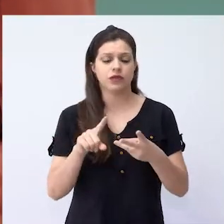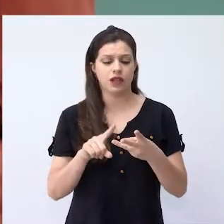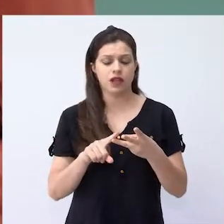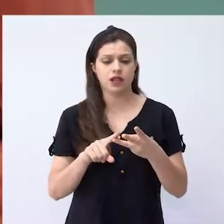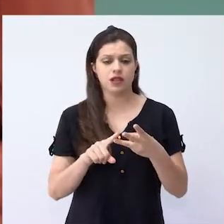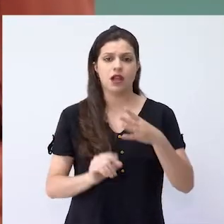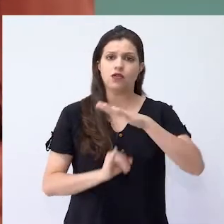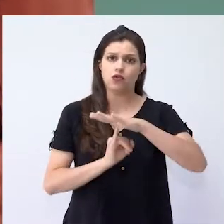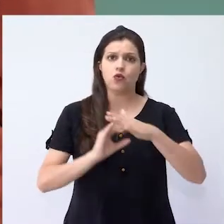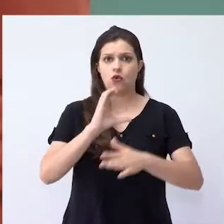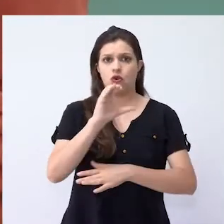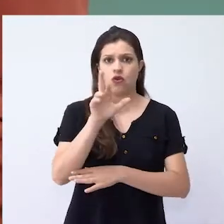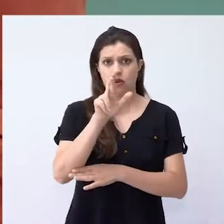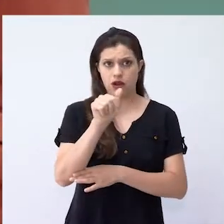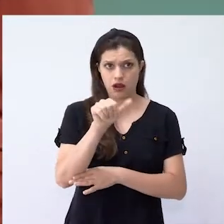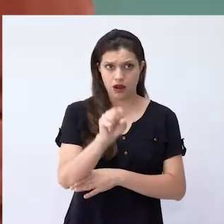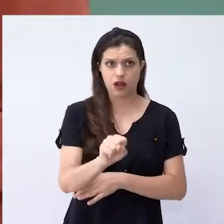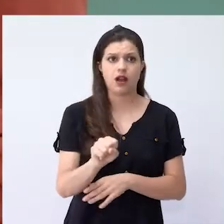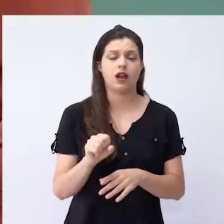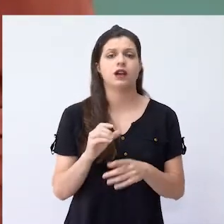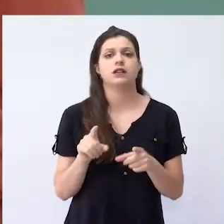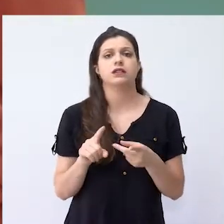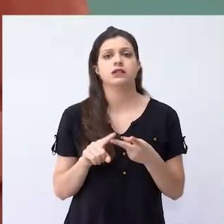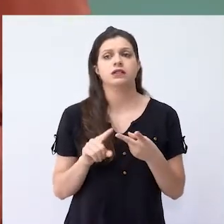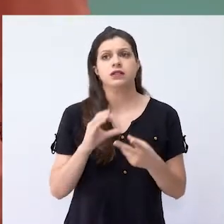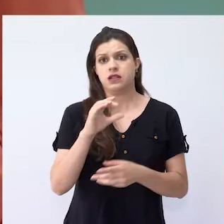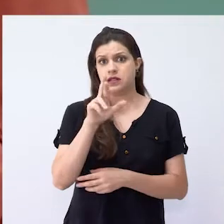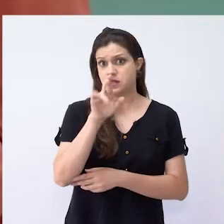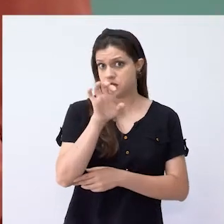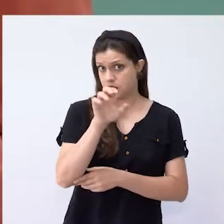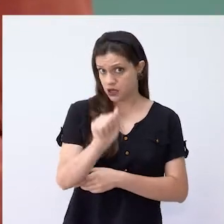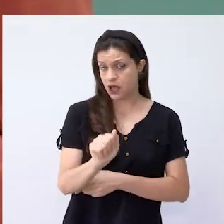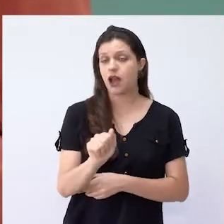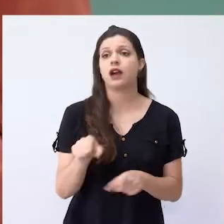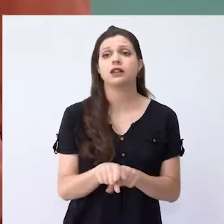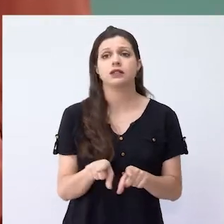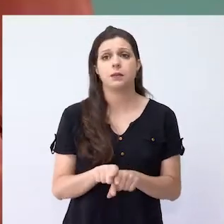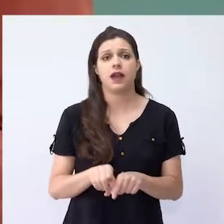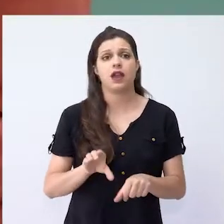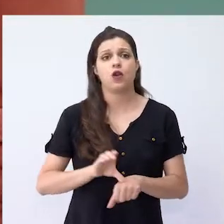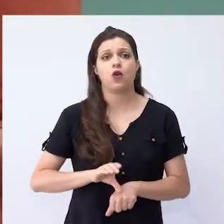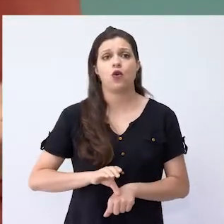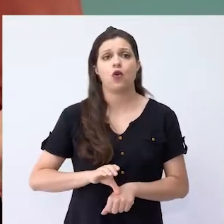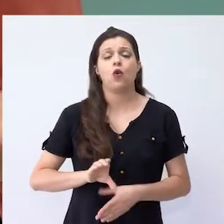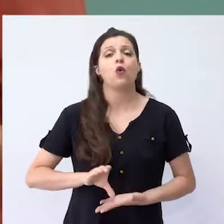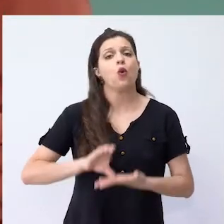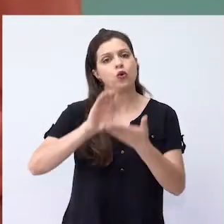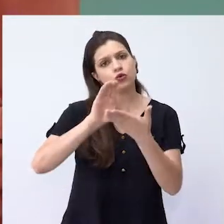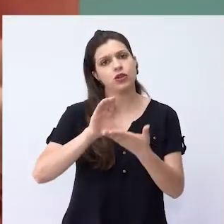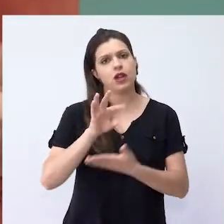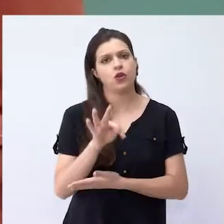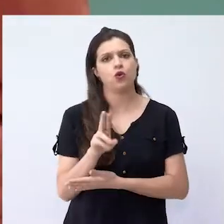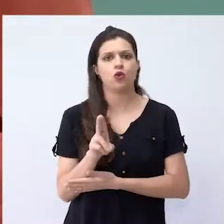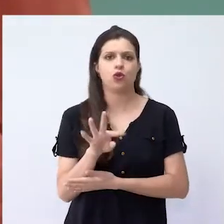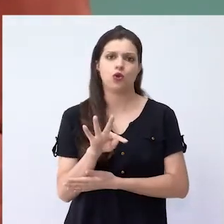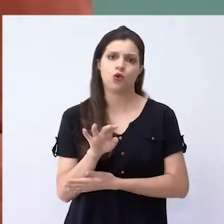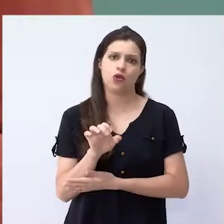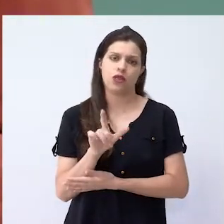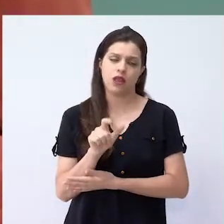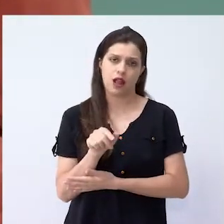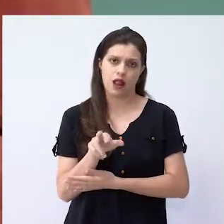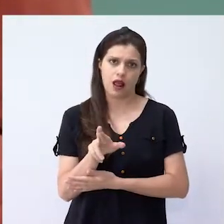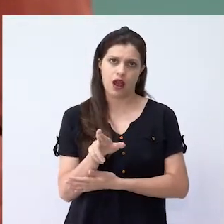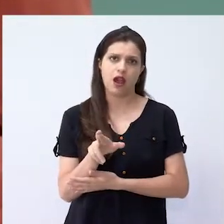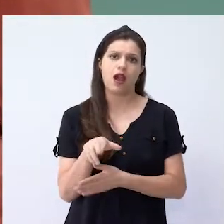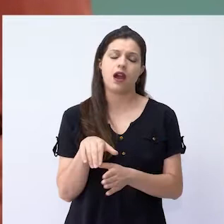referência que os municípios têm, são as estruturas de atendimento à população, o Conselho Tutelar, que é um importantíssimo membro